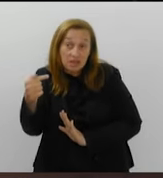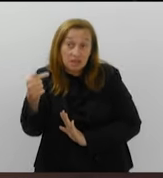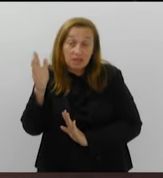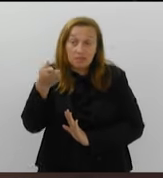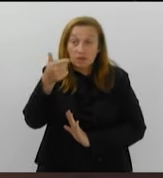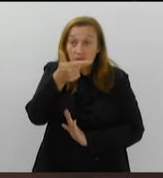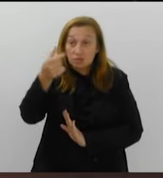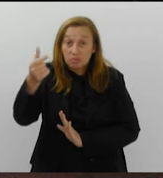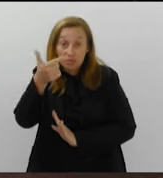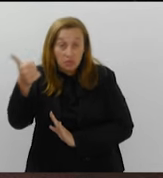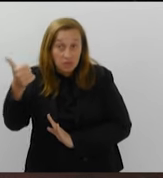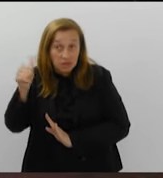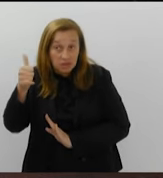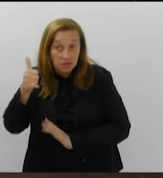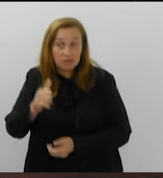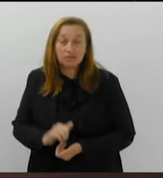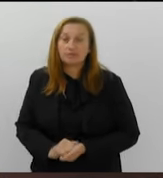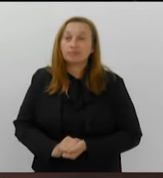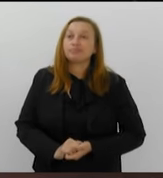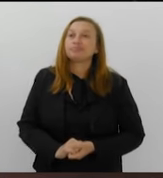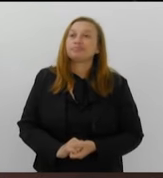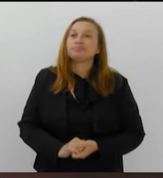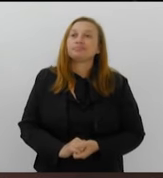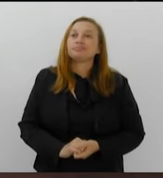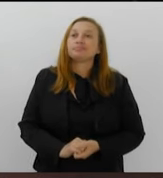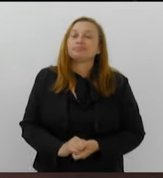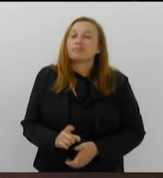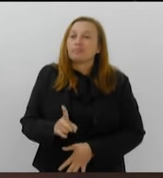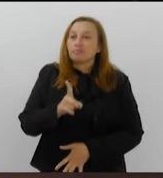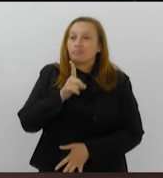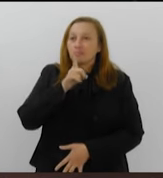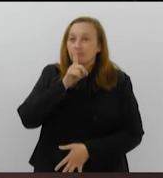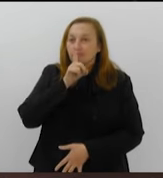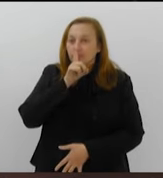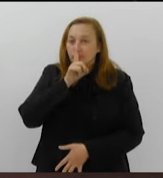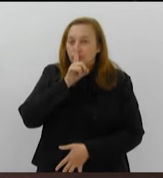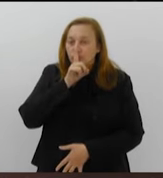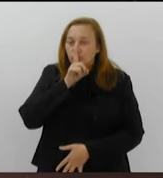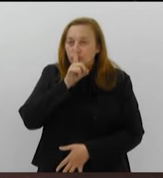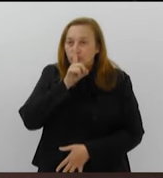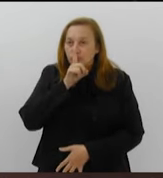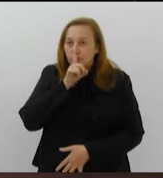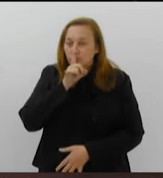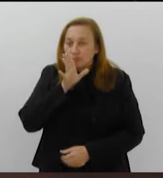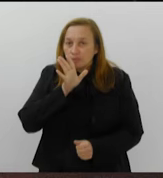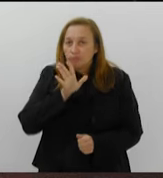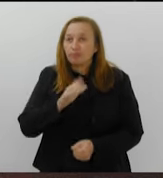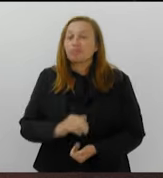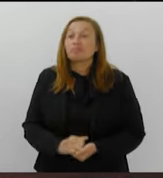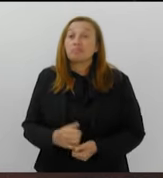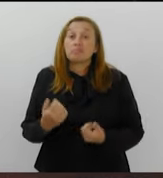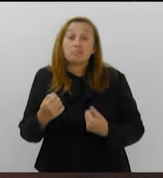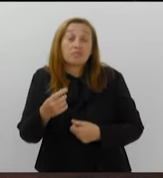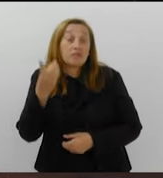12.527/2011, que fala do sigilo. Tem que ser, deputado